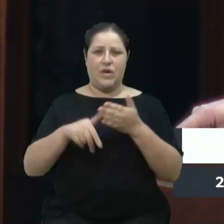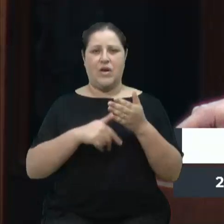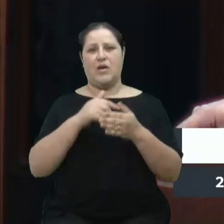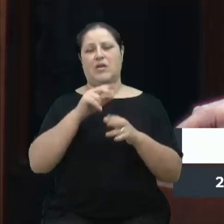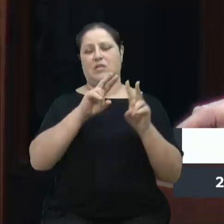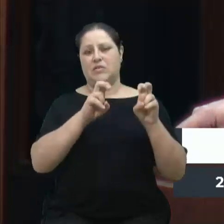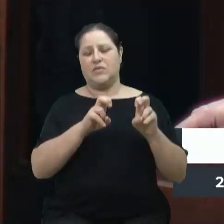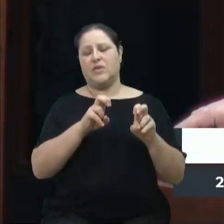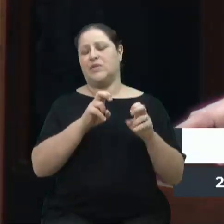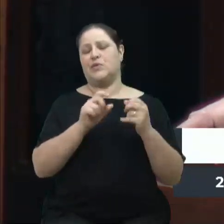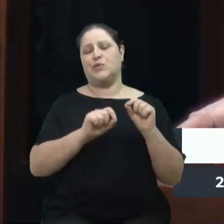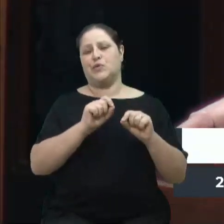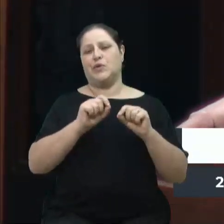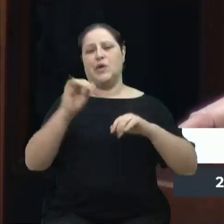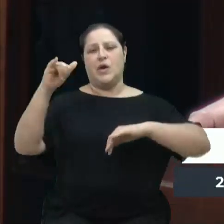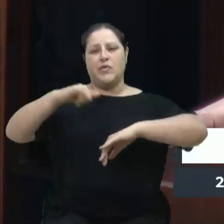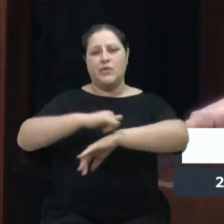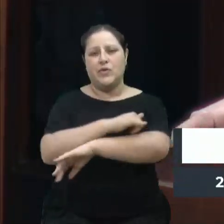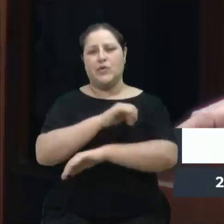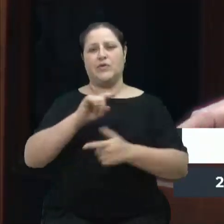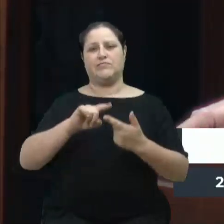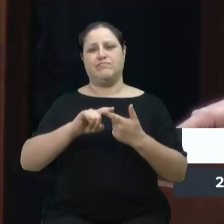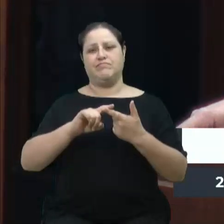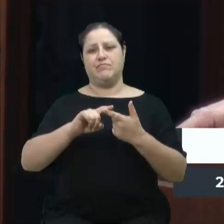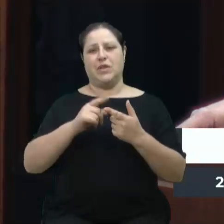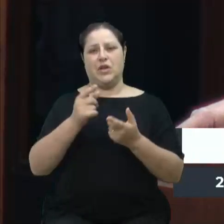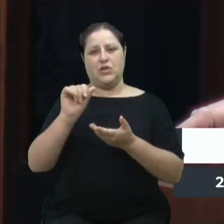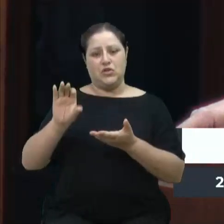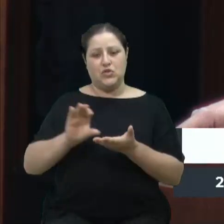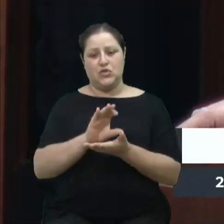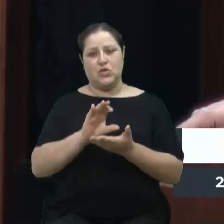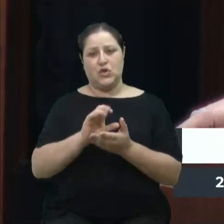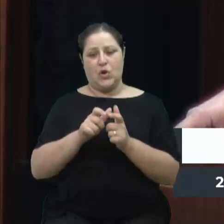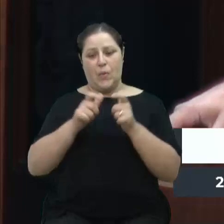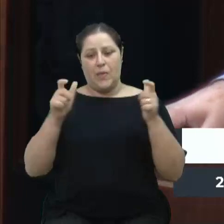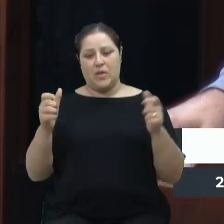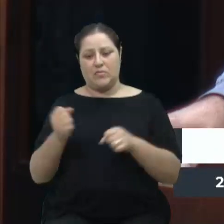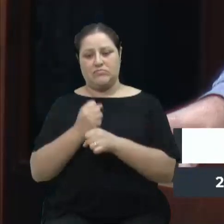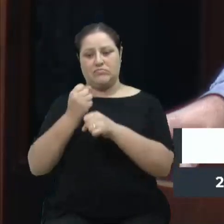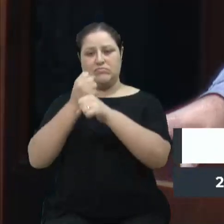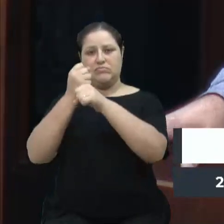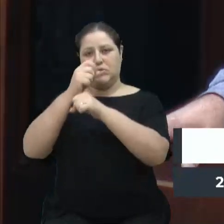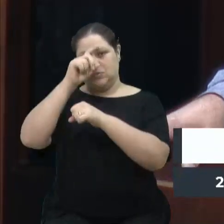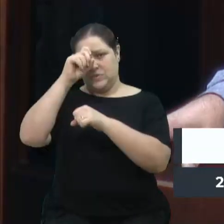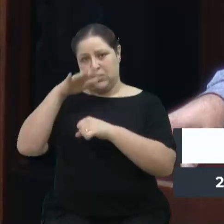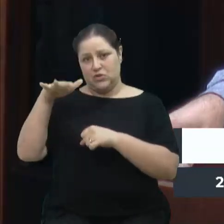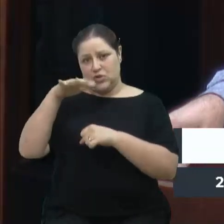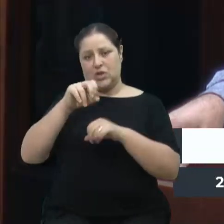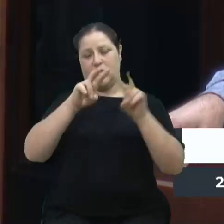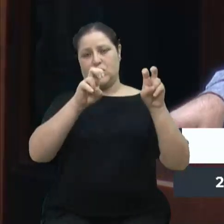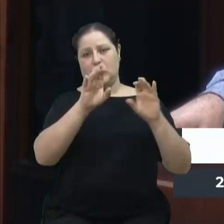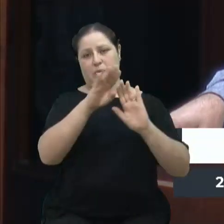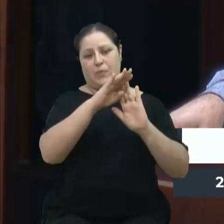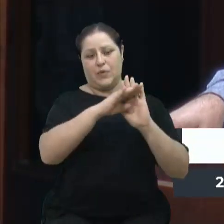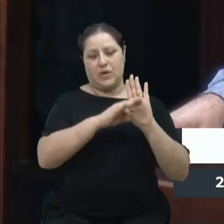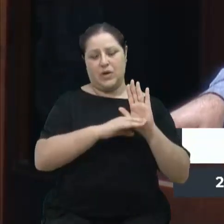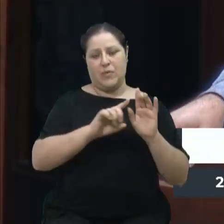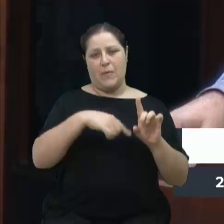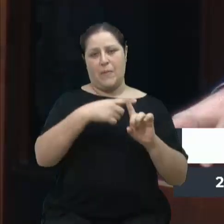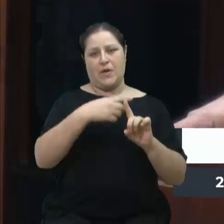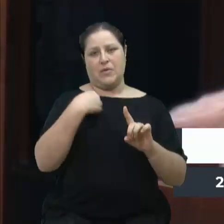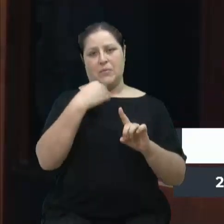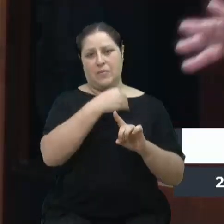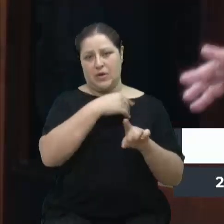os recursos para a ampliação do Hospital Geral, falando sobre os mais médicos, falando sobre a ampliação do Monumento